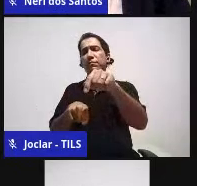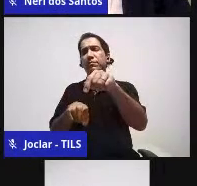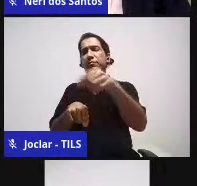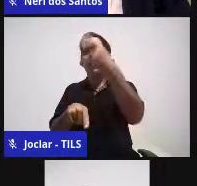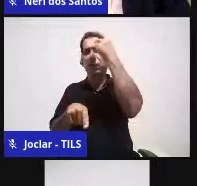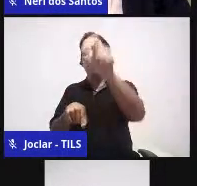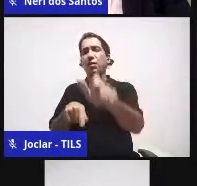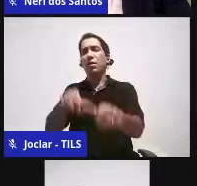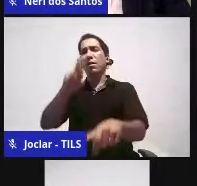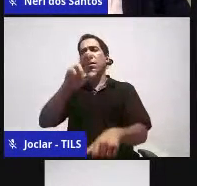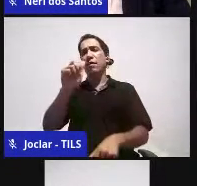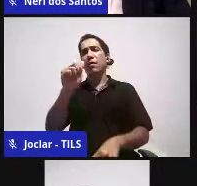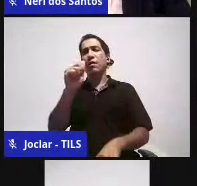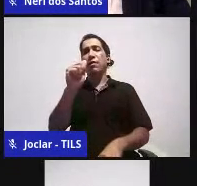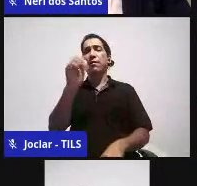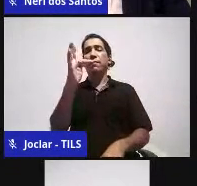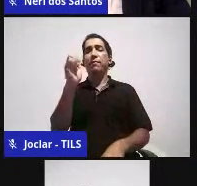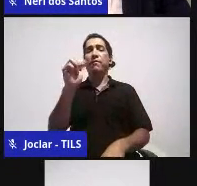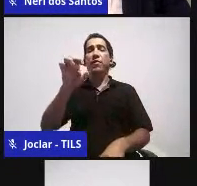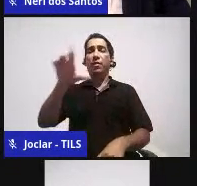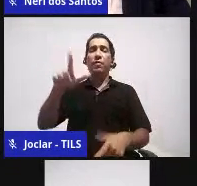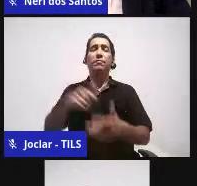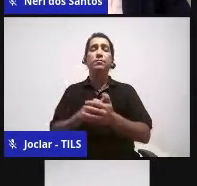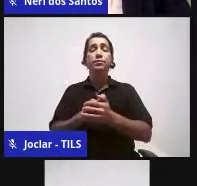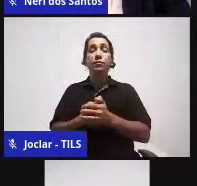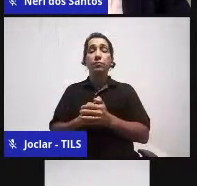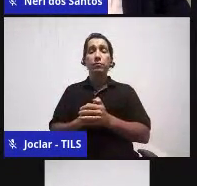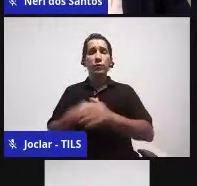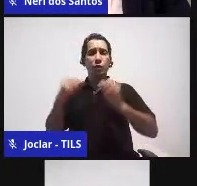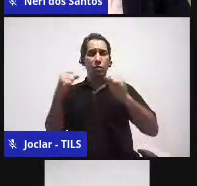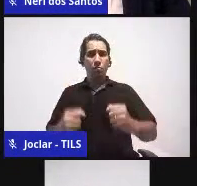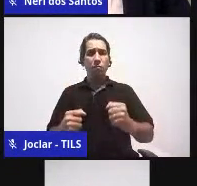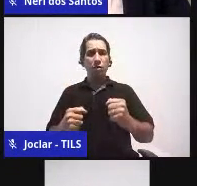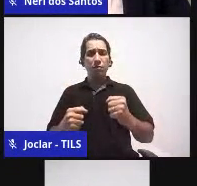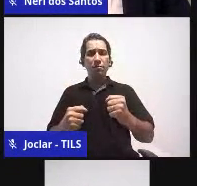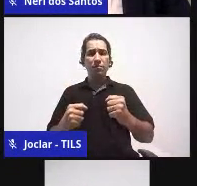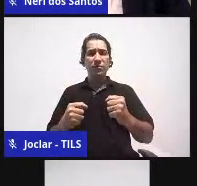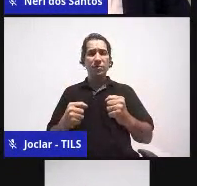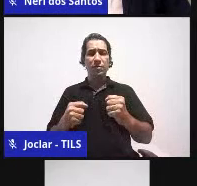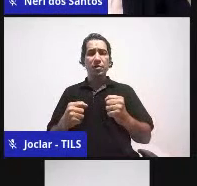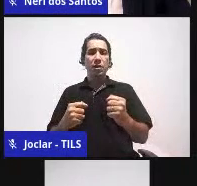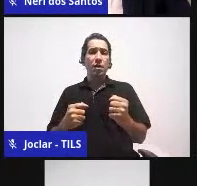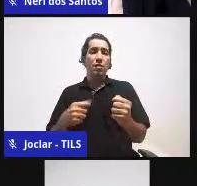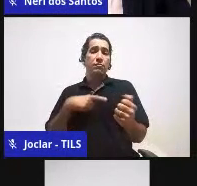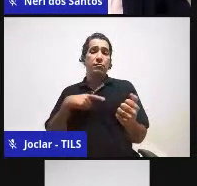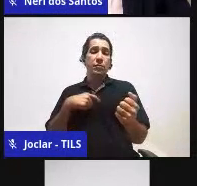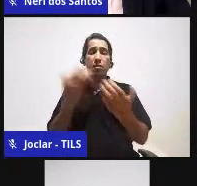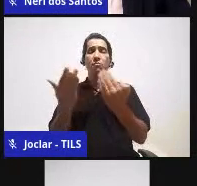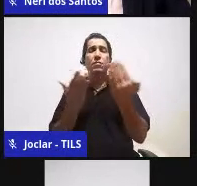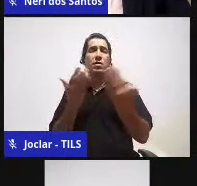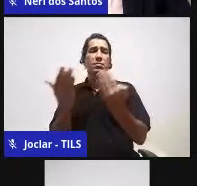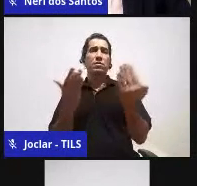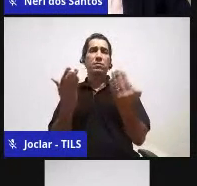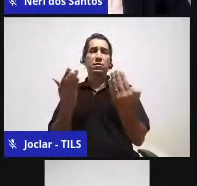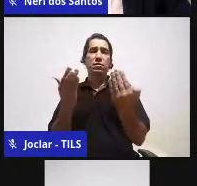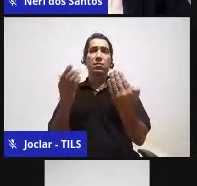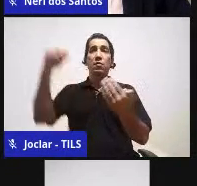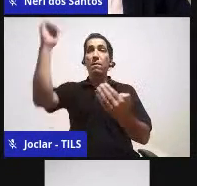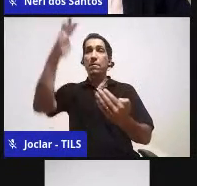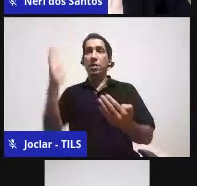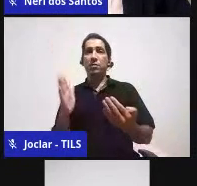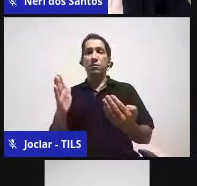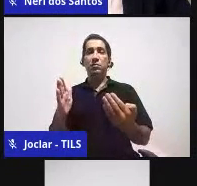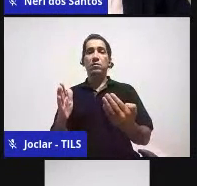a seguinte: é possível estabelecer uma comparação entre o Brasil e o Canadá no que diz